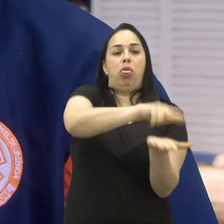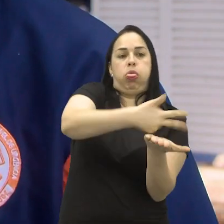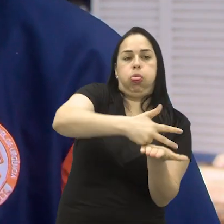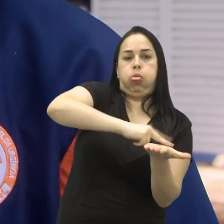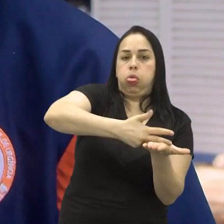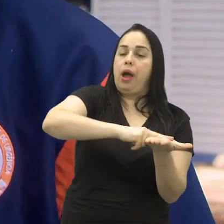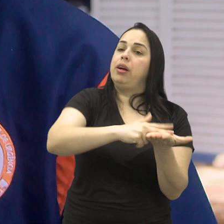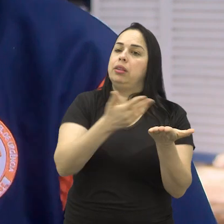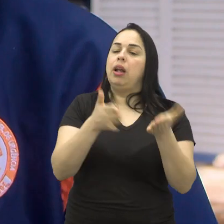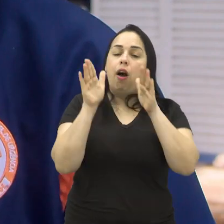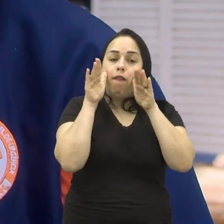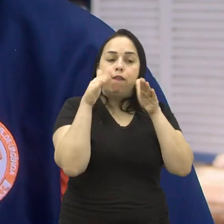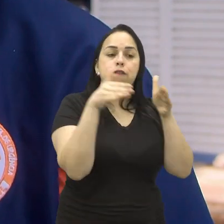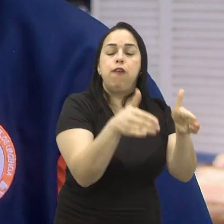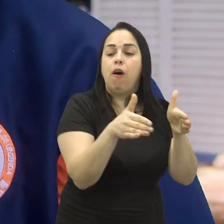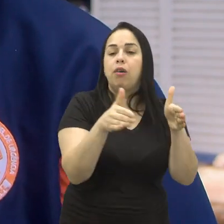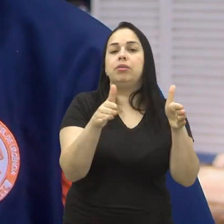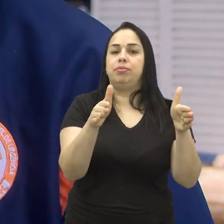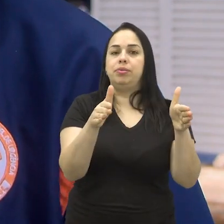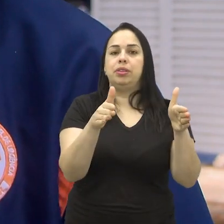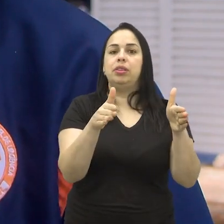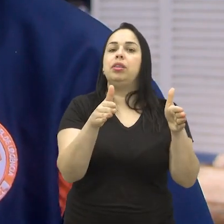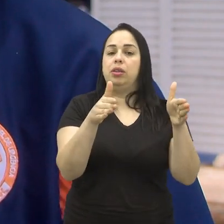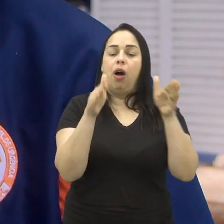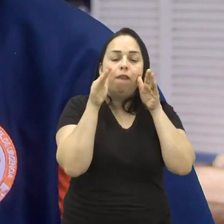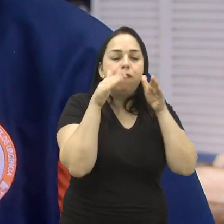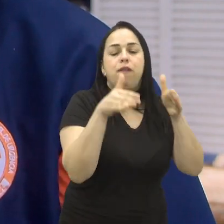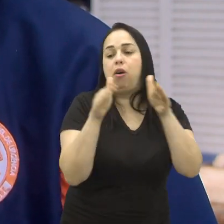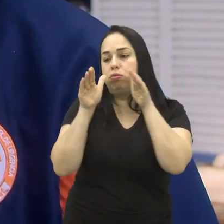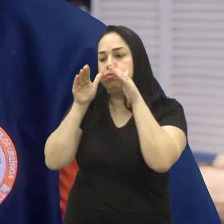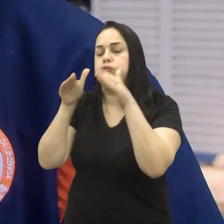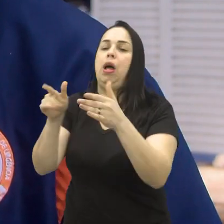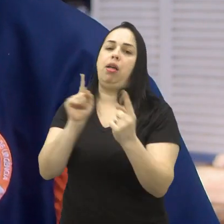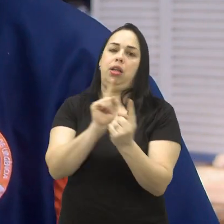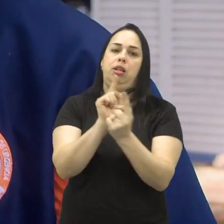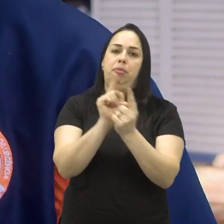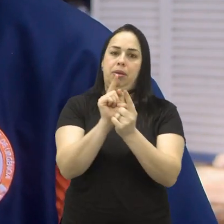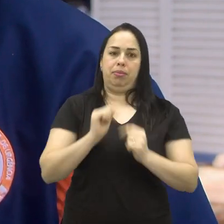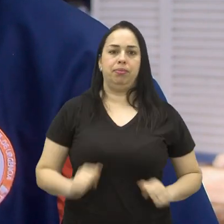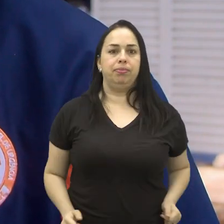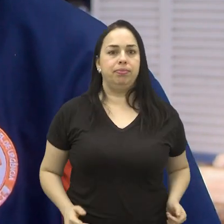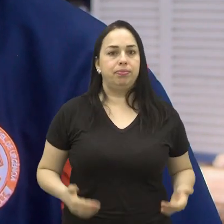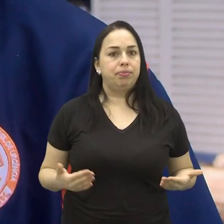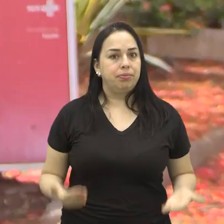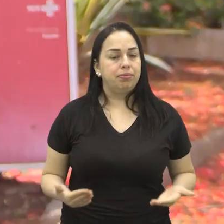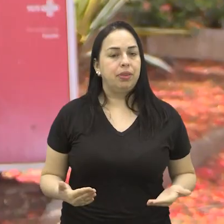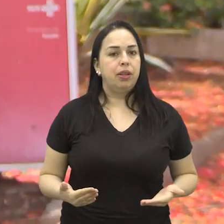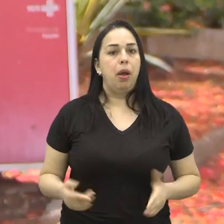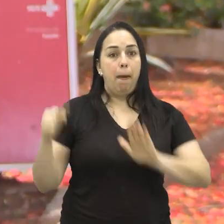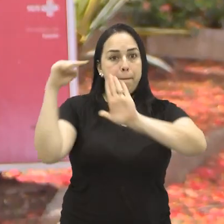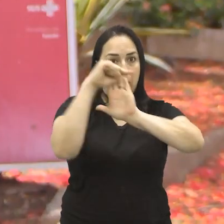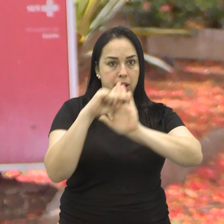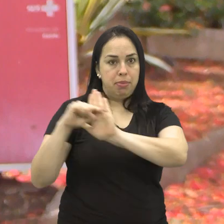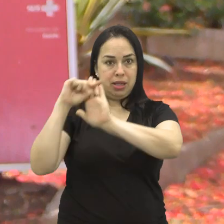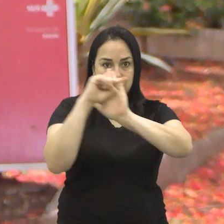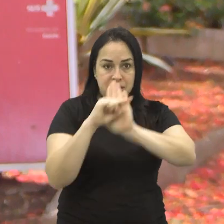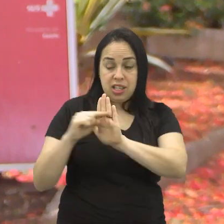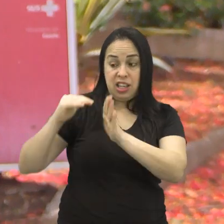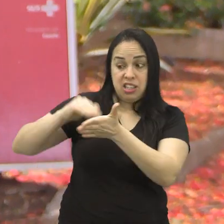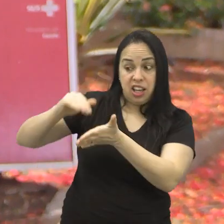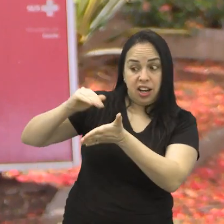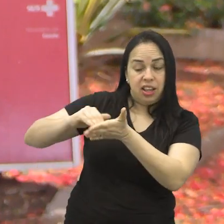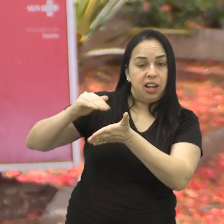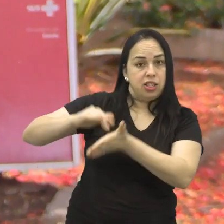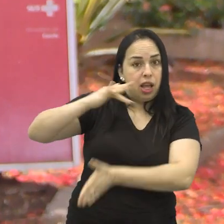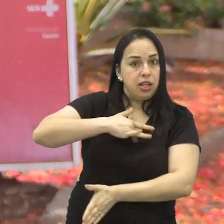crise convulsiva. Então, o foco do nosso trabalho é esse foco de atendimento clínico. Um levantamento da Secretaria